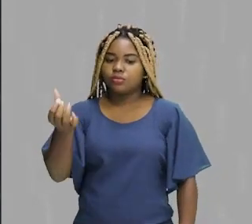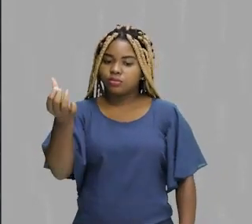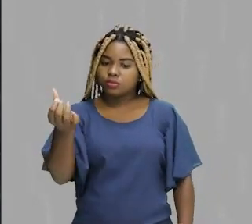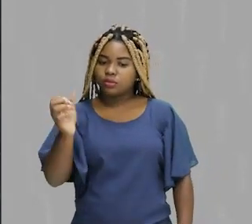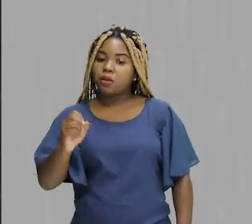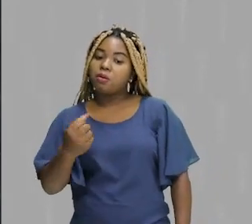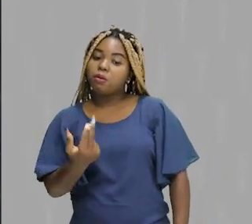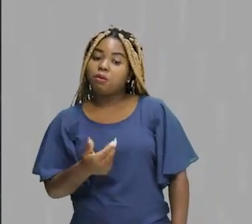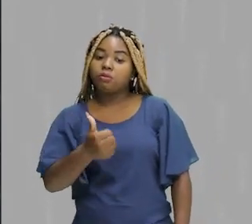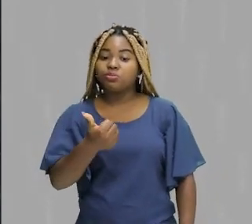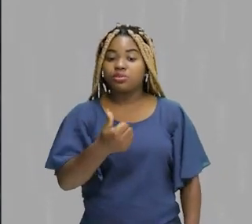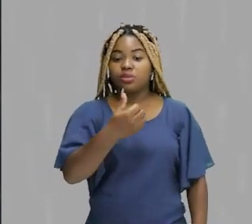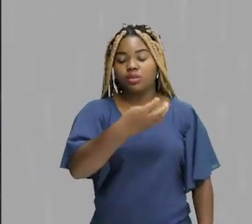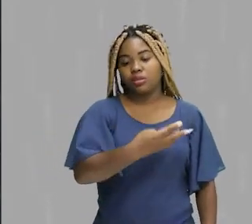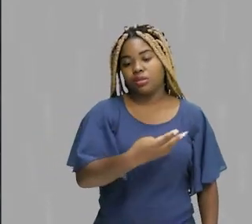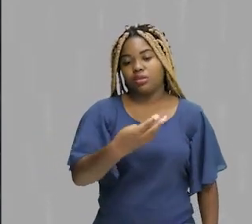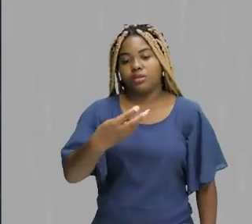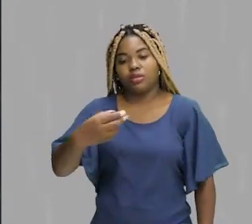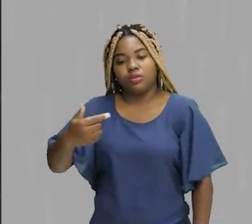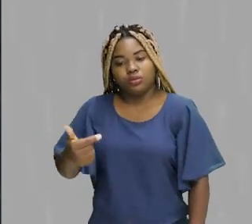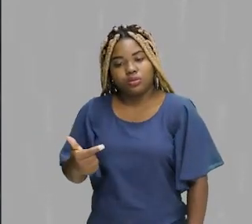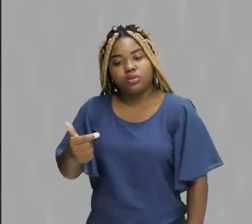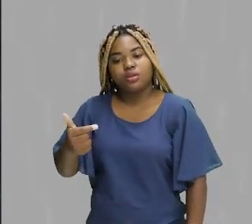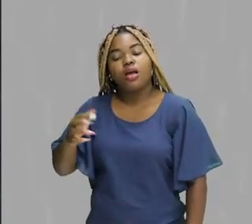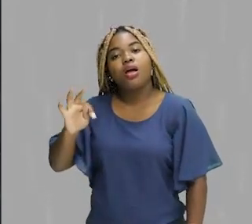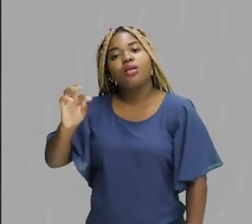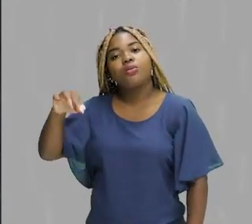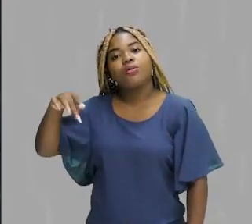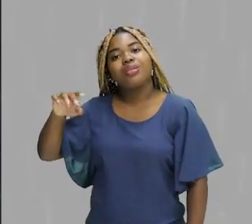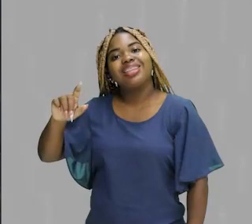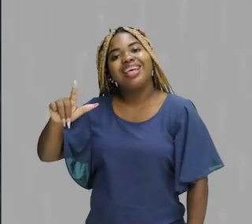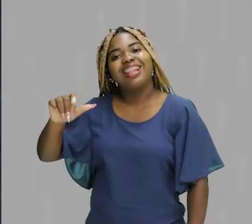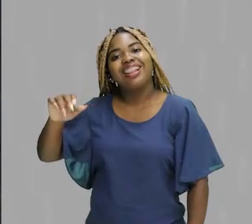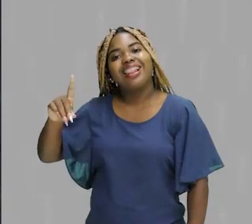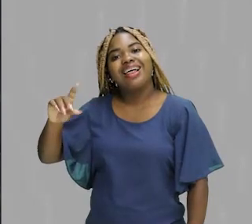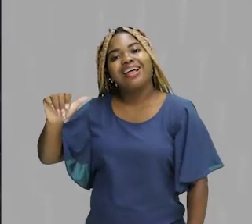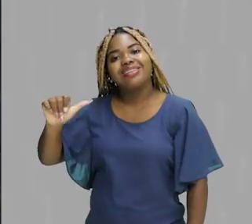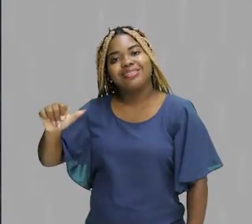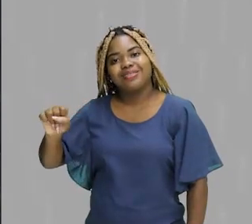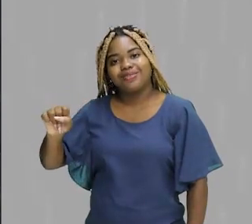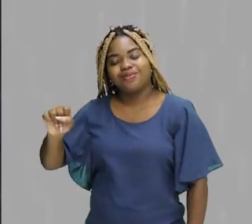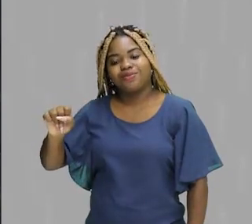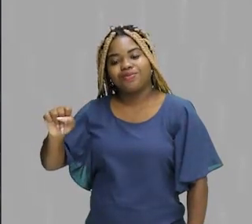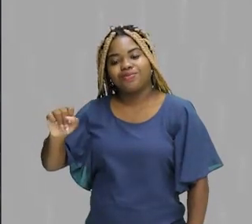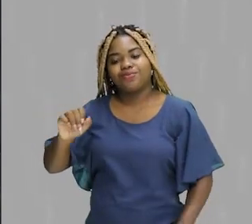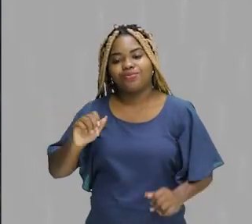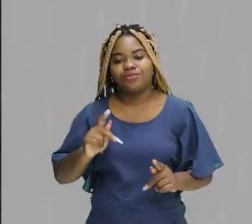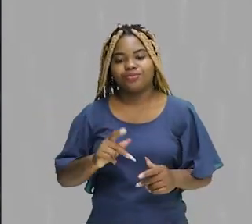então 132 toneladas. 10 elevado a 6 equivale a 1